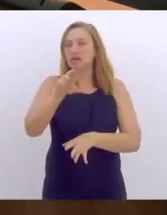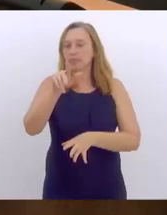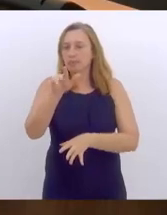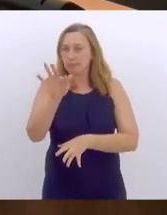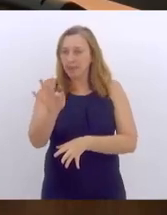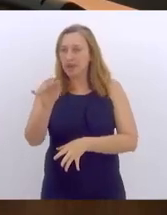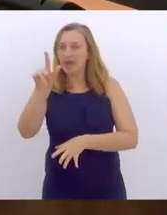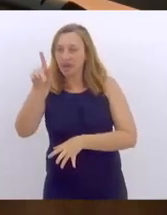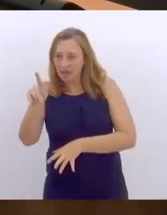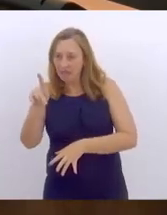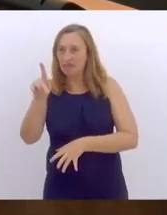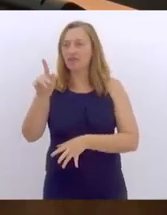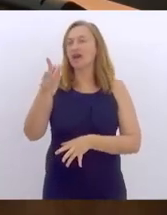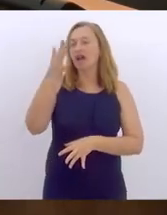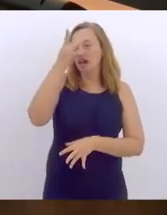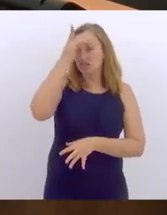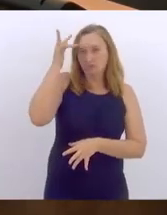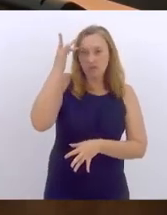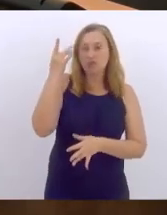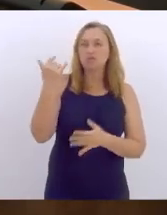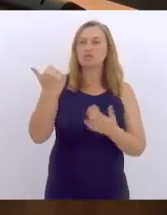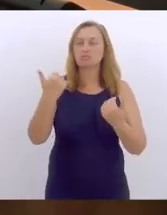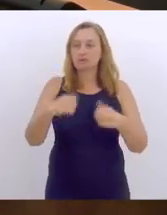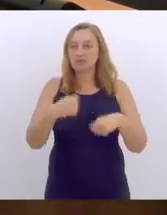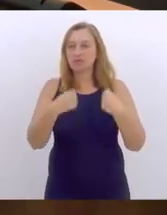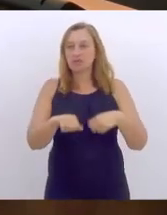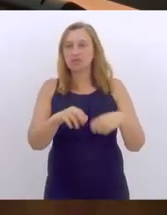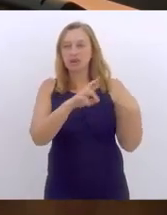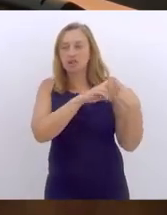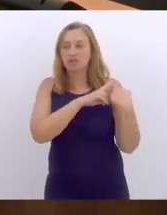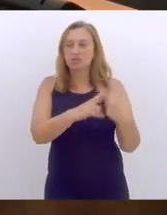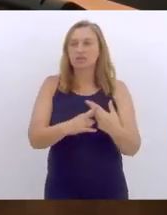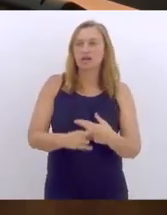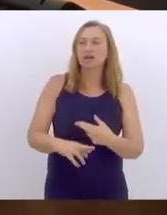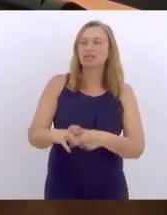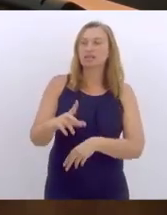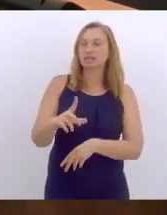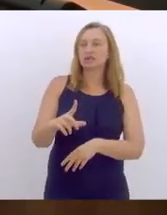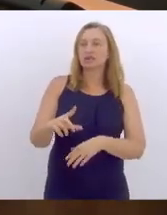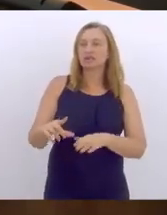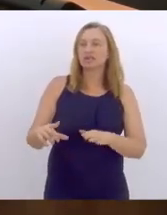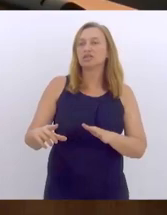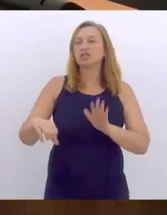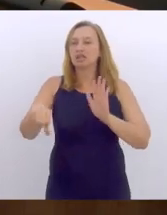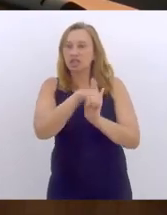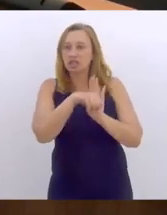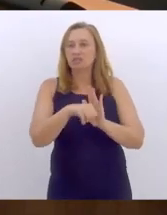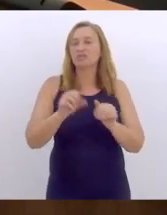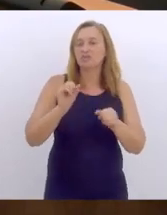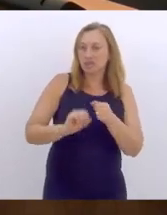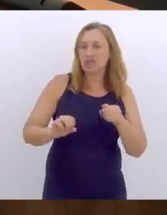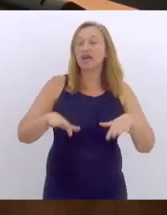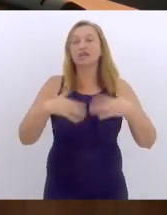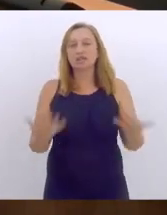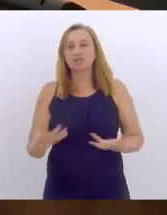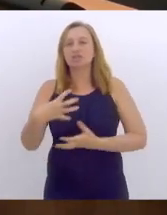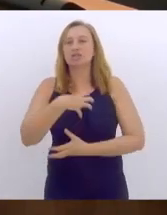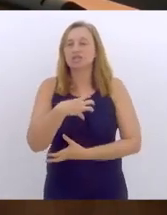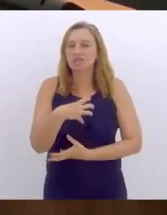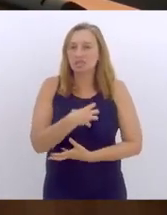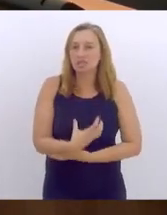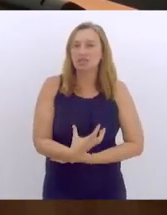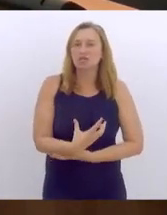pessoas individualmente, que devem responder por atos que, porventura, forem violentos. Então, nesse sentido, não